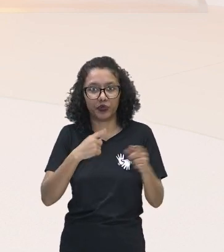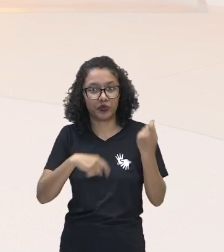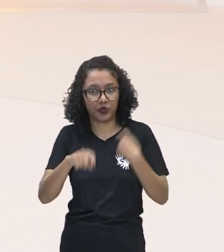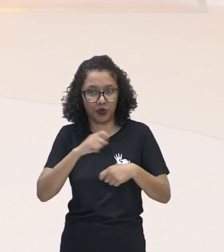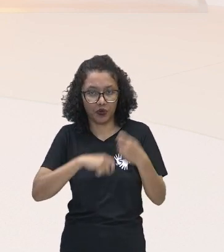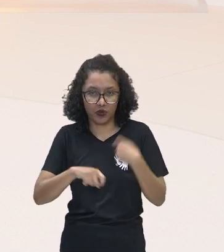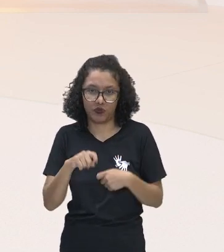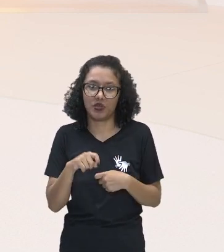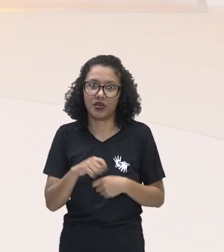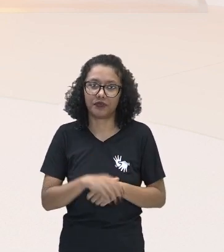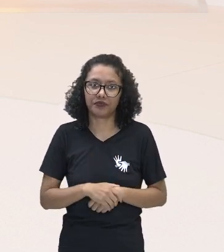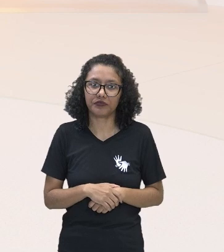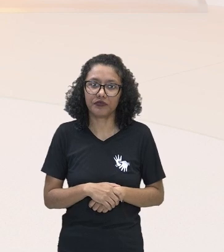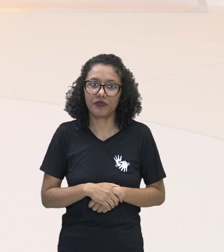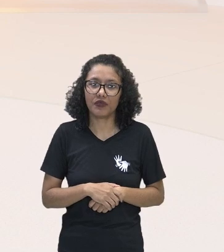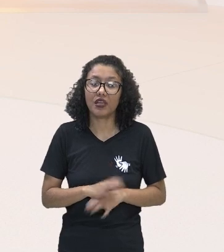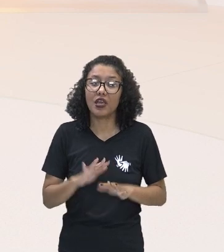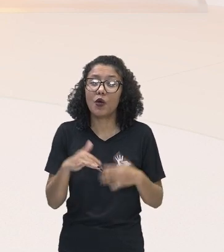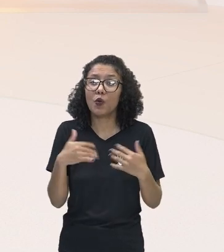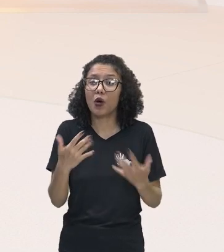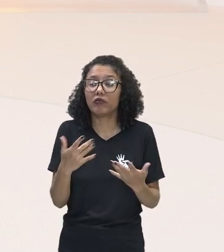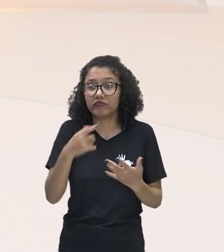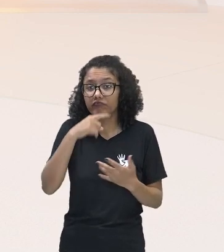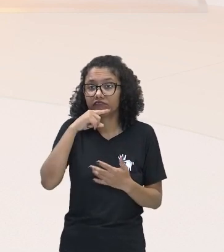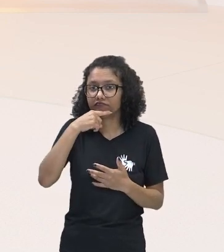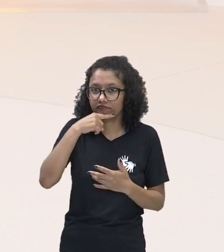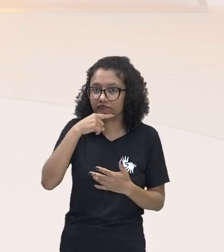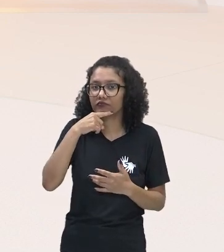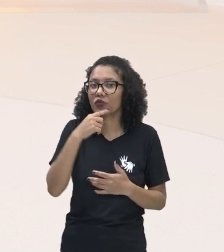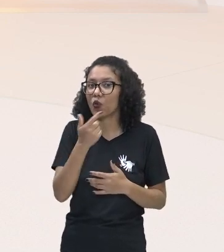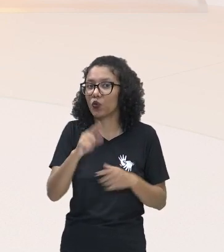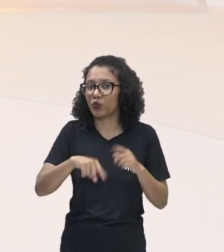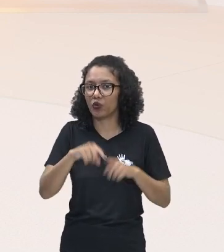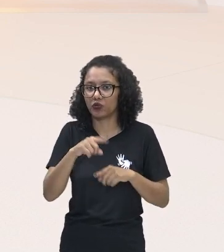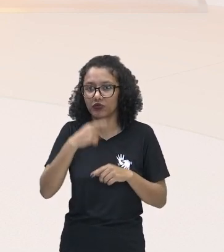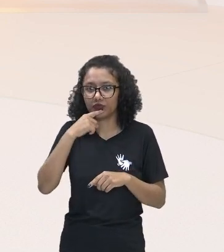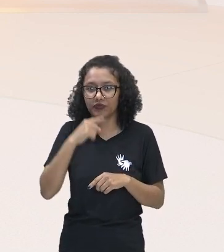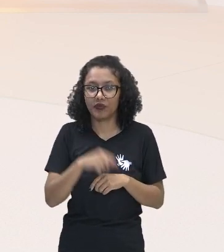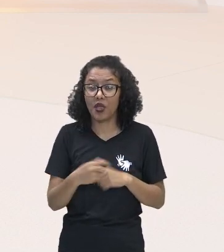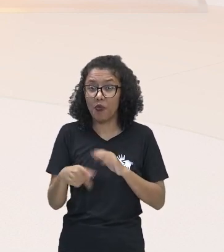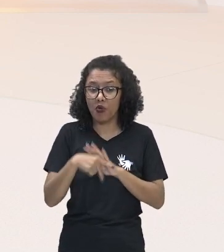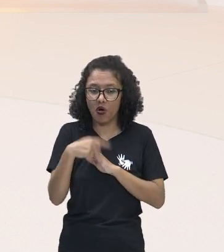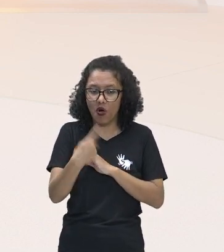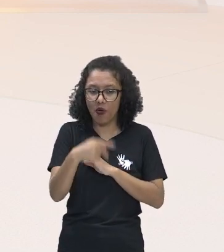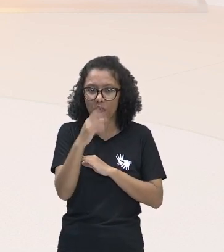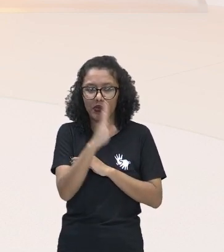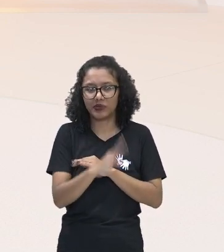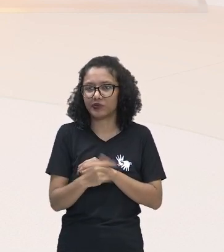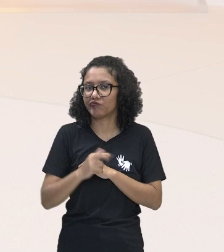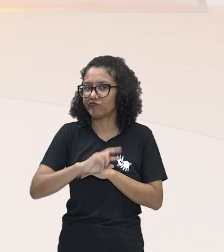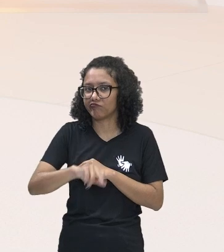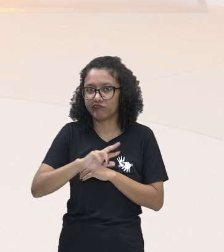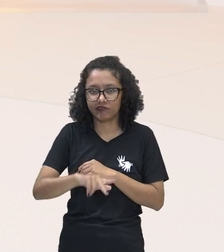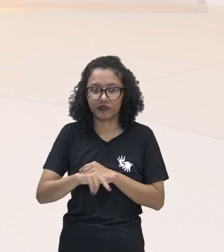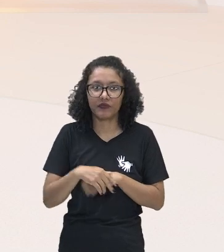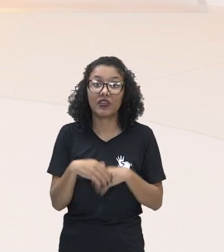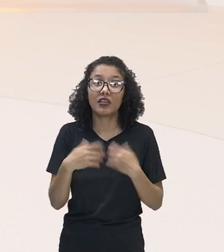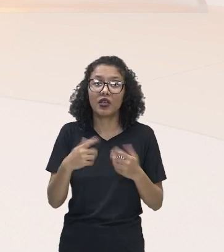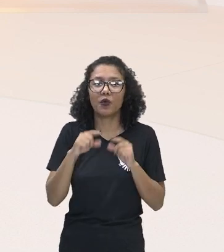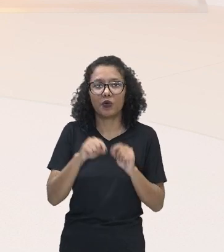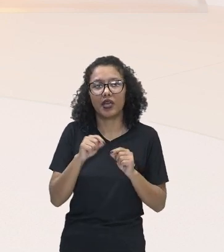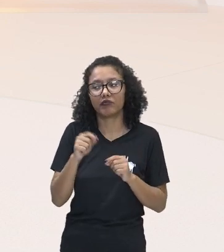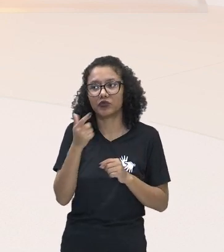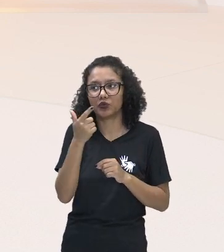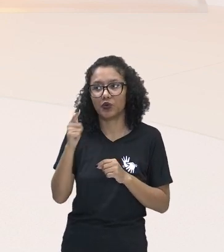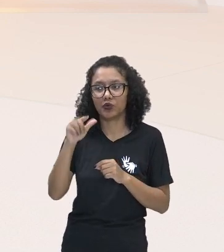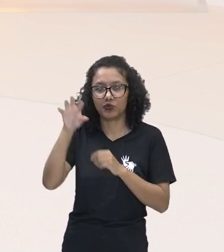essa economia escolhida vai ser a cana-de-açúcar, que não era nativa da região, então eles trazem para cá